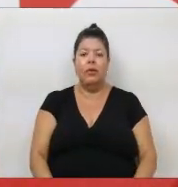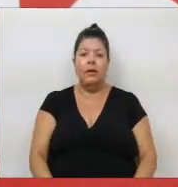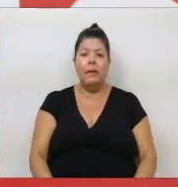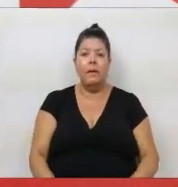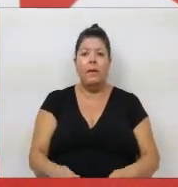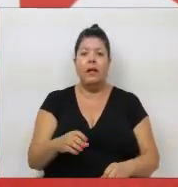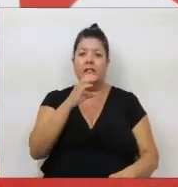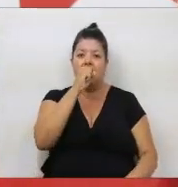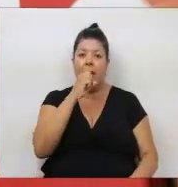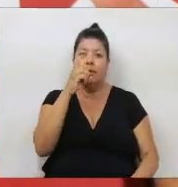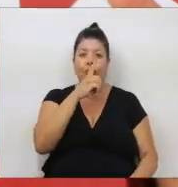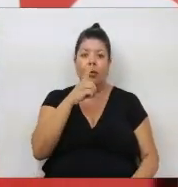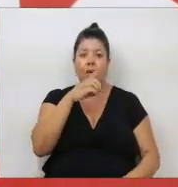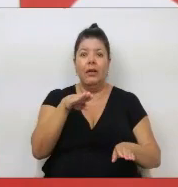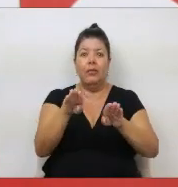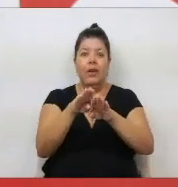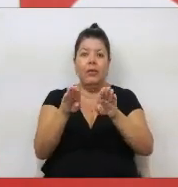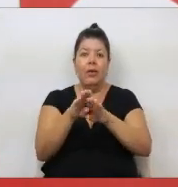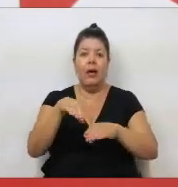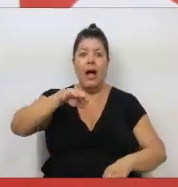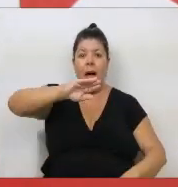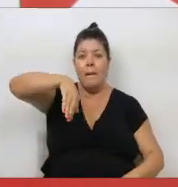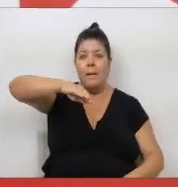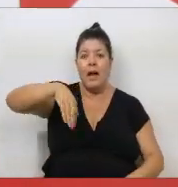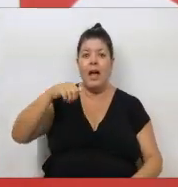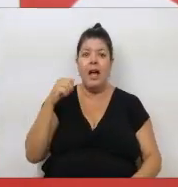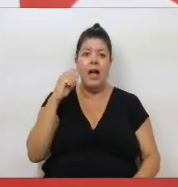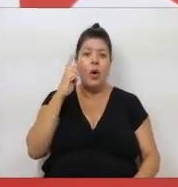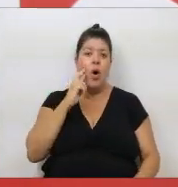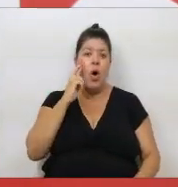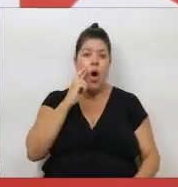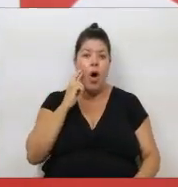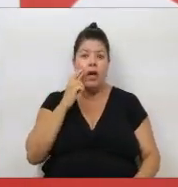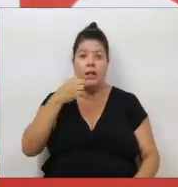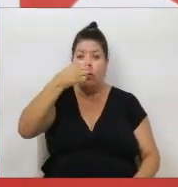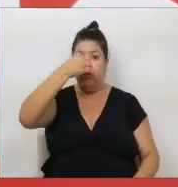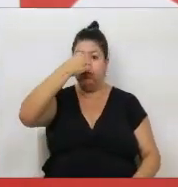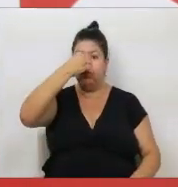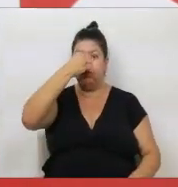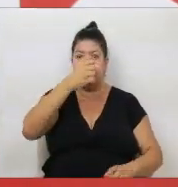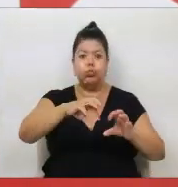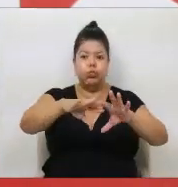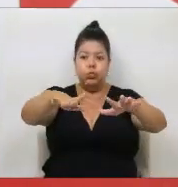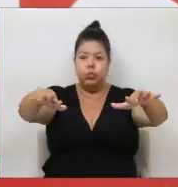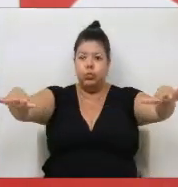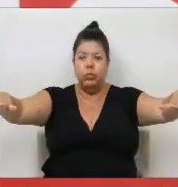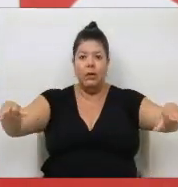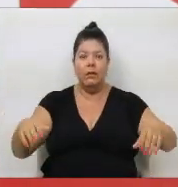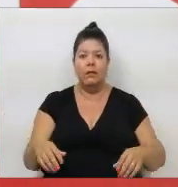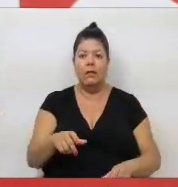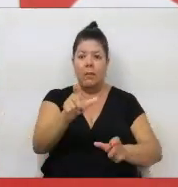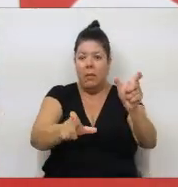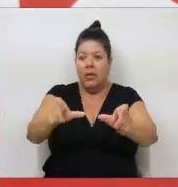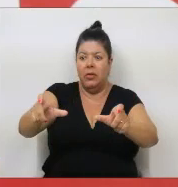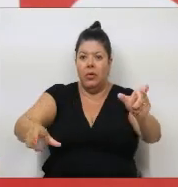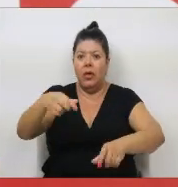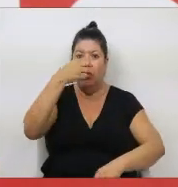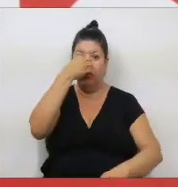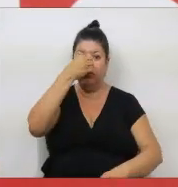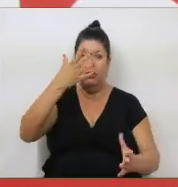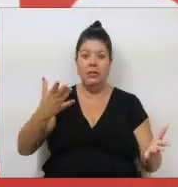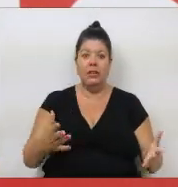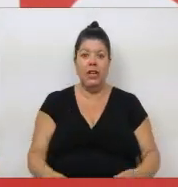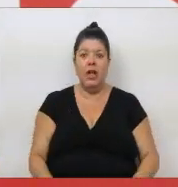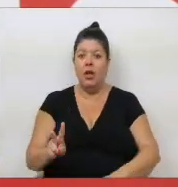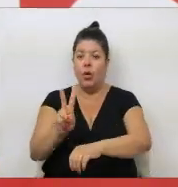últimos finais de semana que aconteceu no Rosa, aquela superpopulação e que não houve um controle nenhum por parte